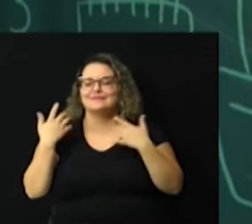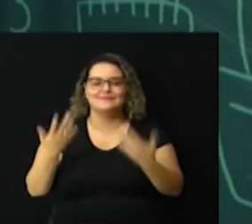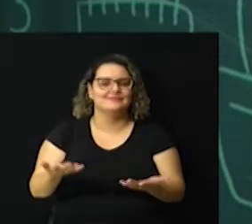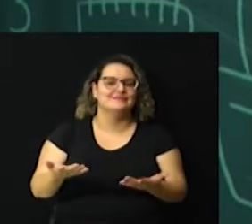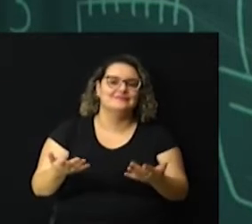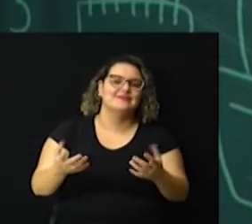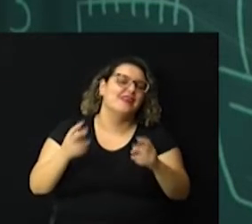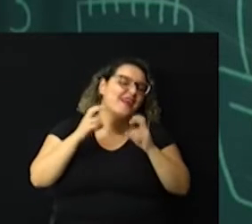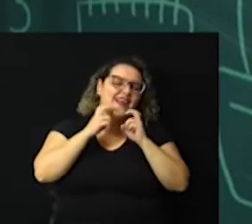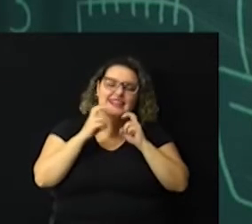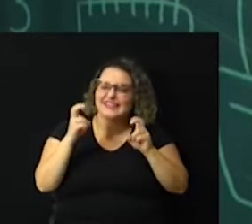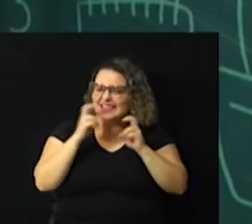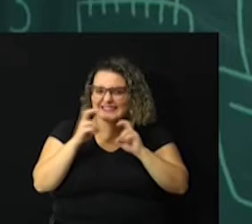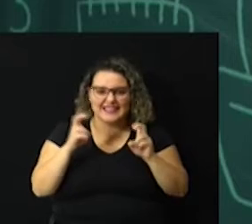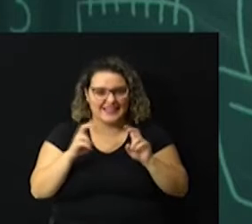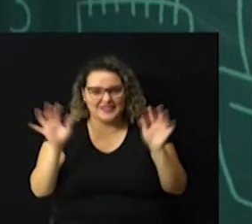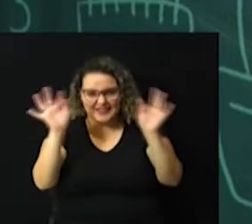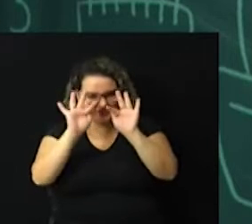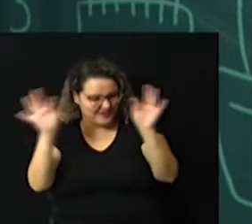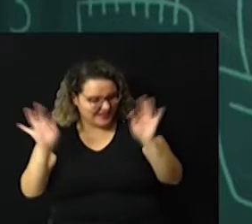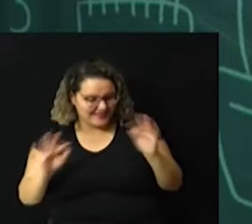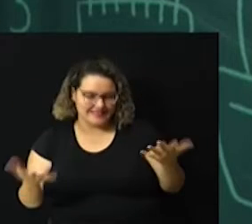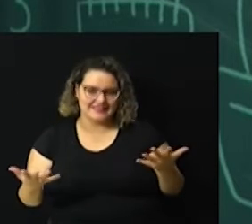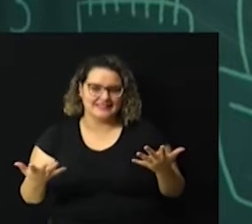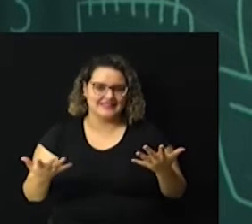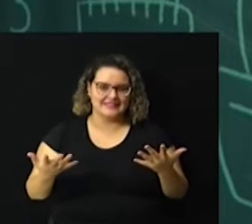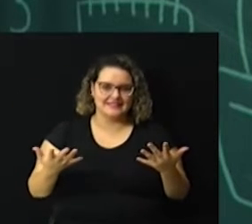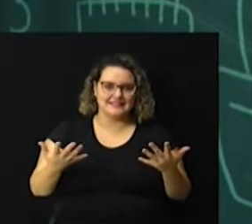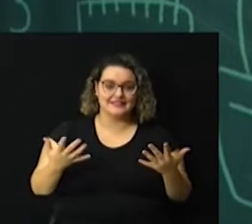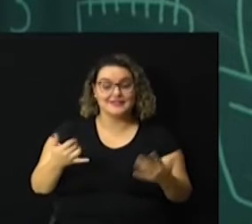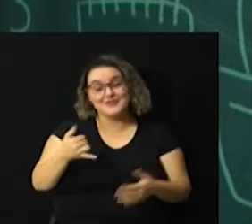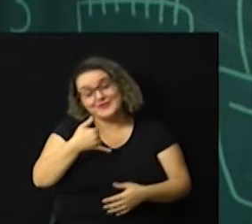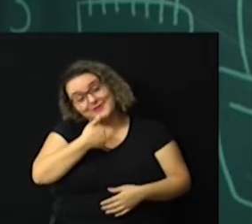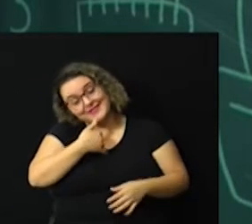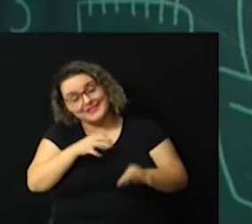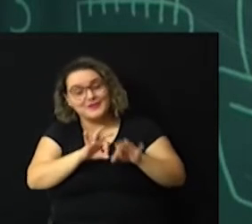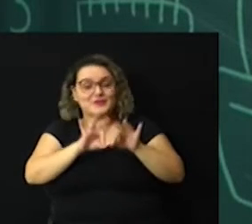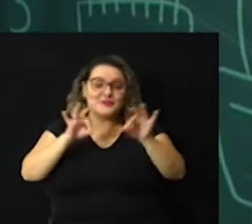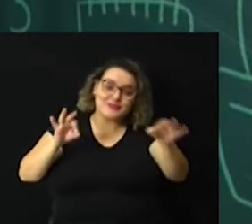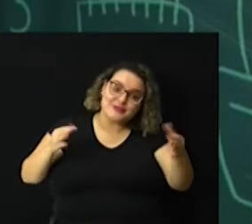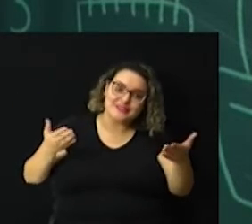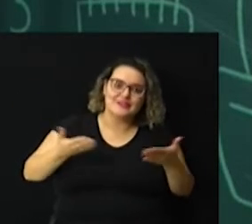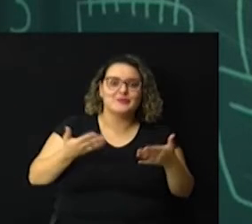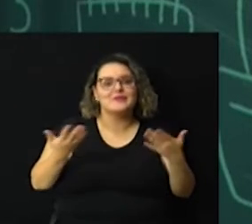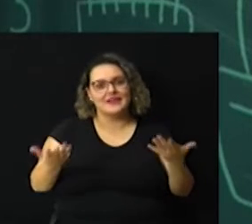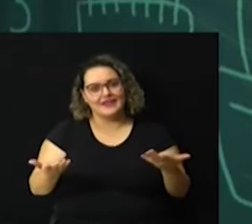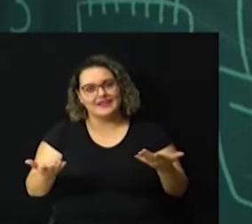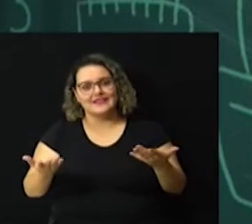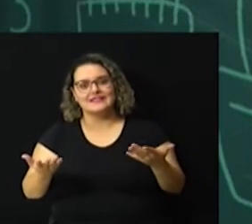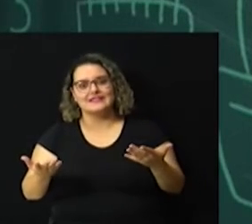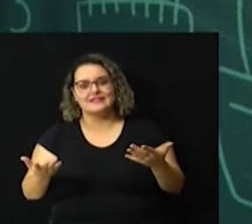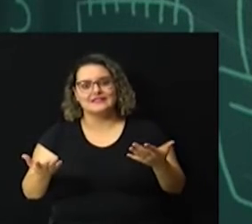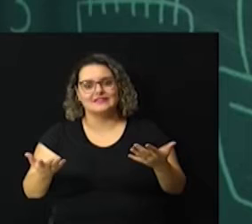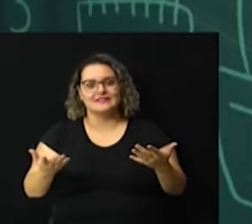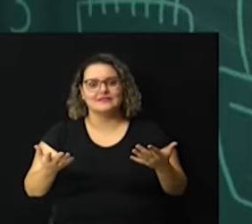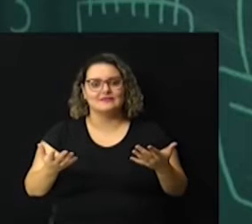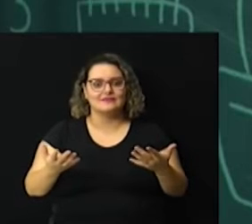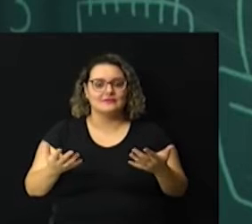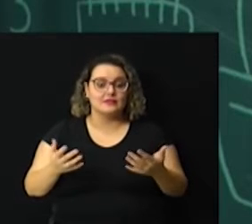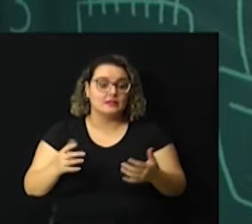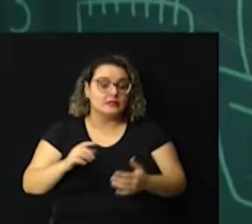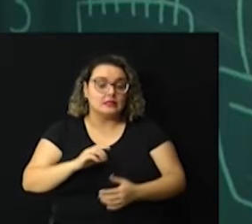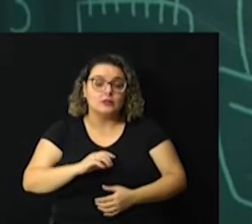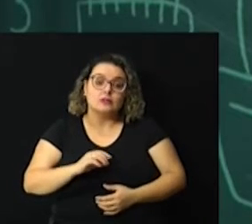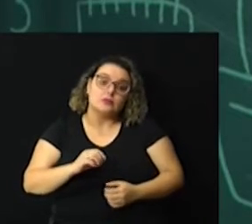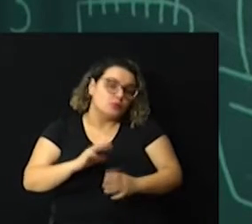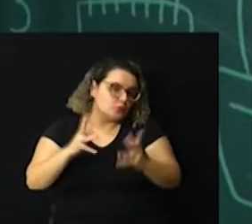deles. E aí gritaram muito. Aí, enfim, né? Eu estou triste de estar distante deles agora, mas enfim, nada disso seria